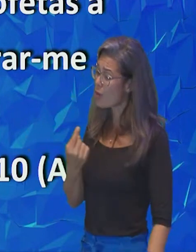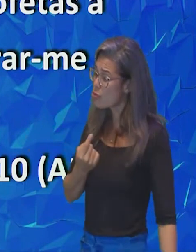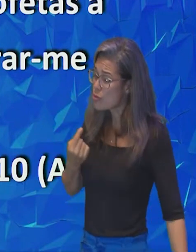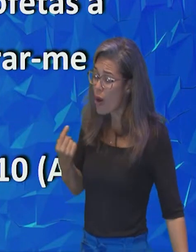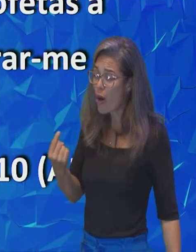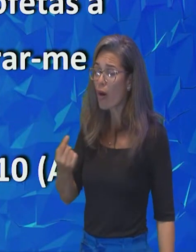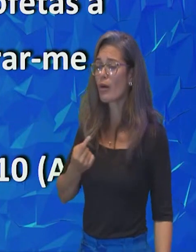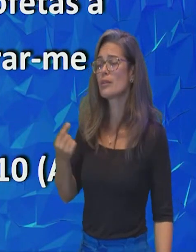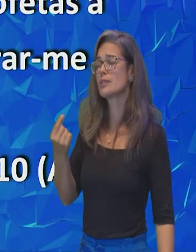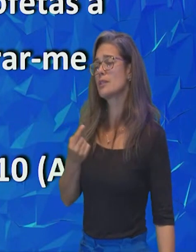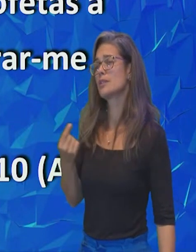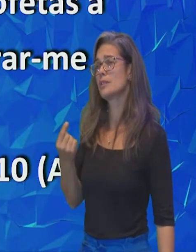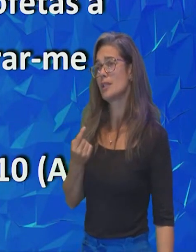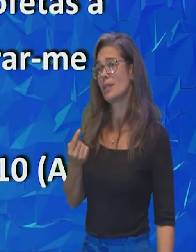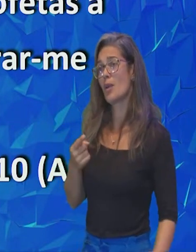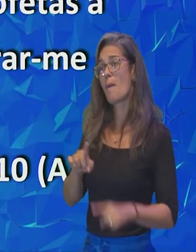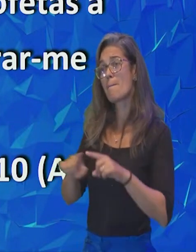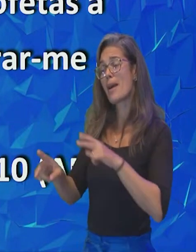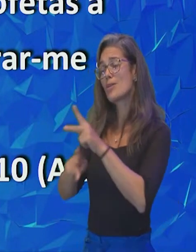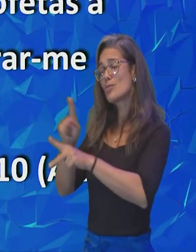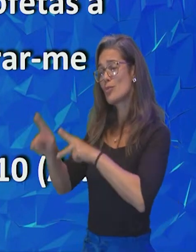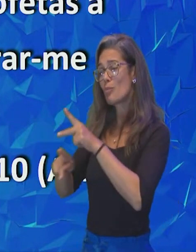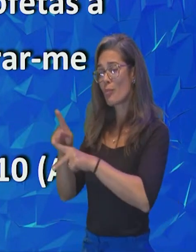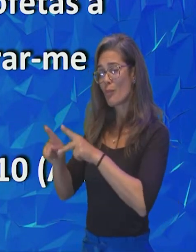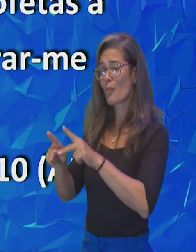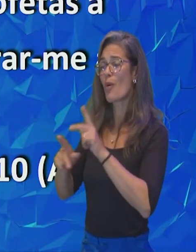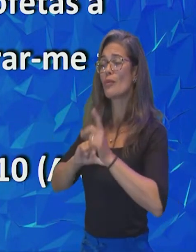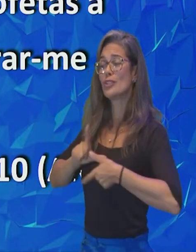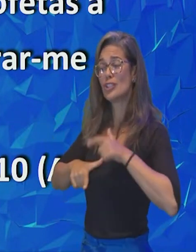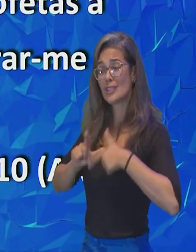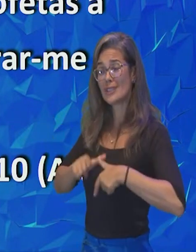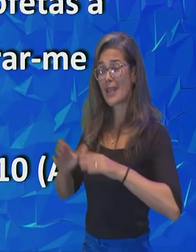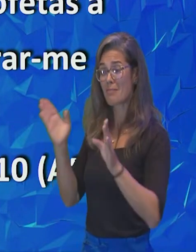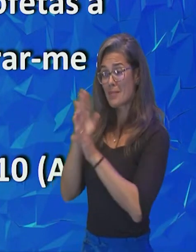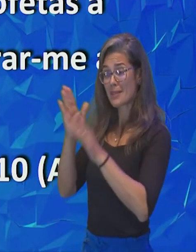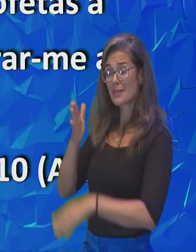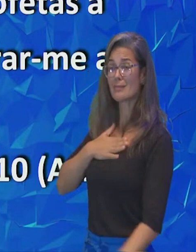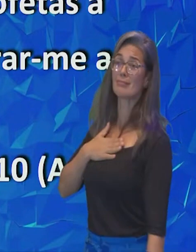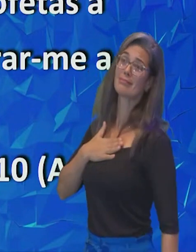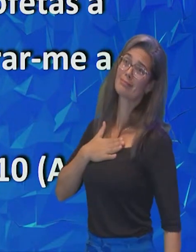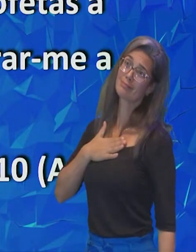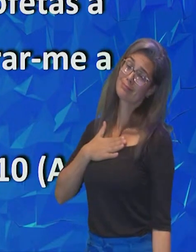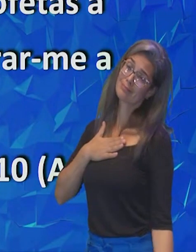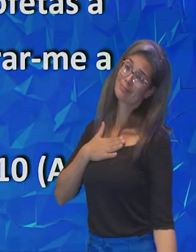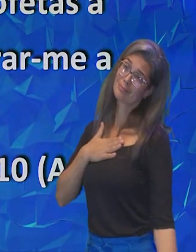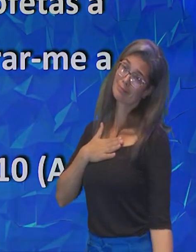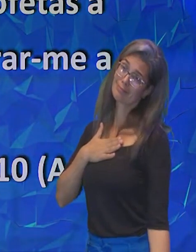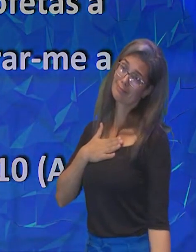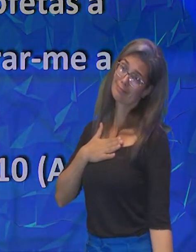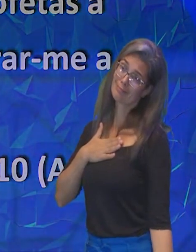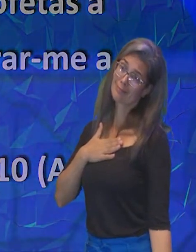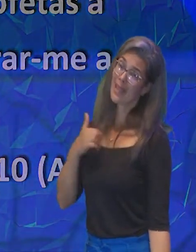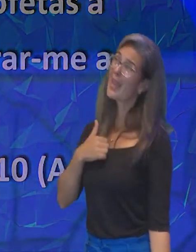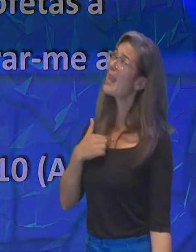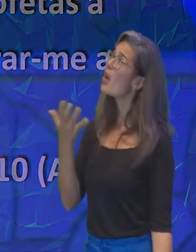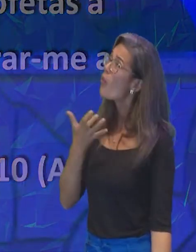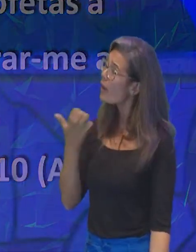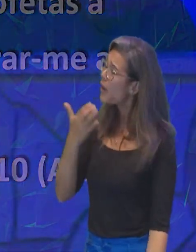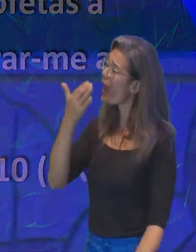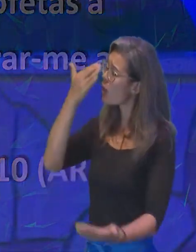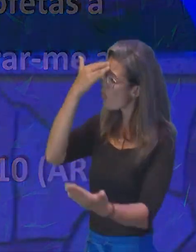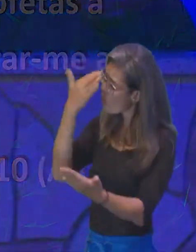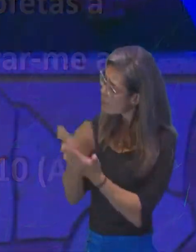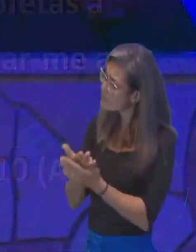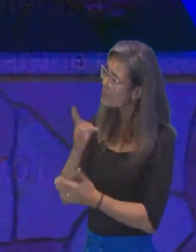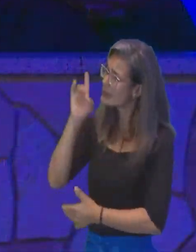e procuram tirar minha vida, Senhor. Senhor, estão ameaçando a minha vida de morte, eu procuro ser um crente bom, eu procuro